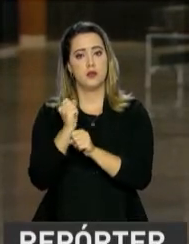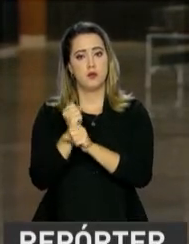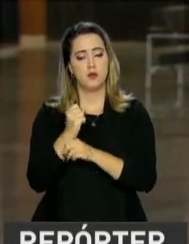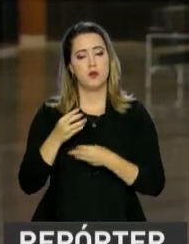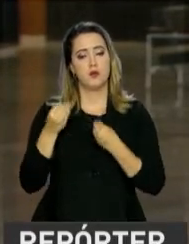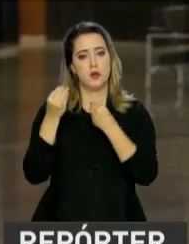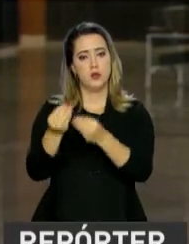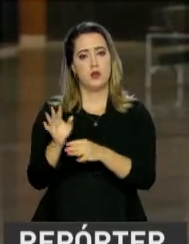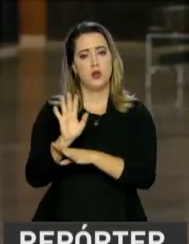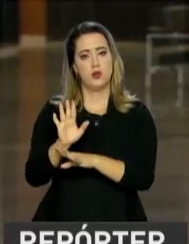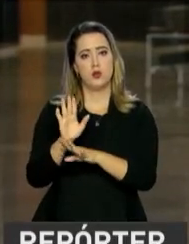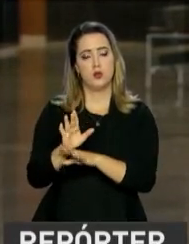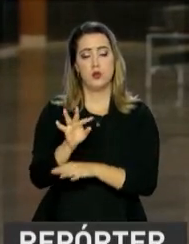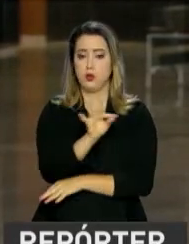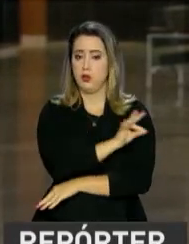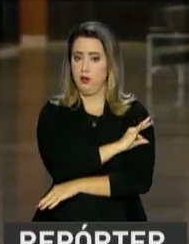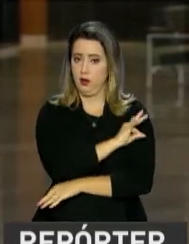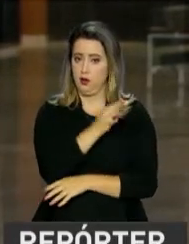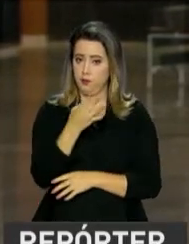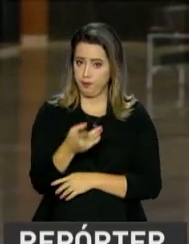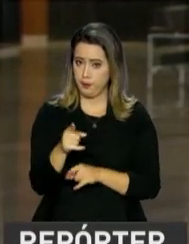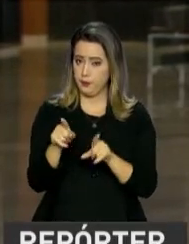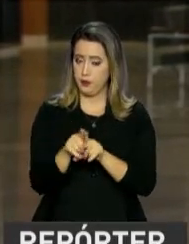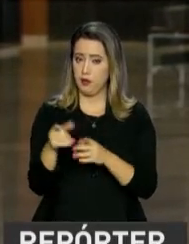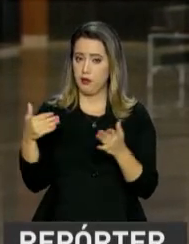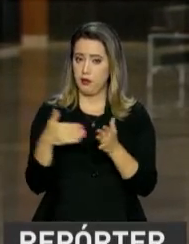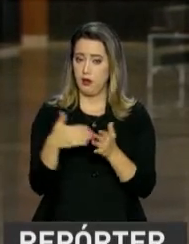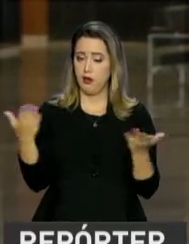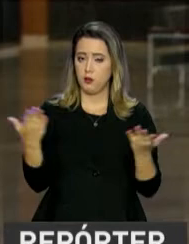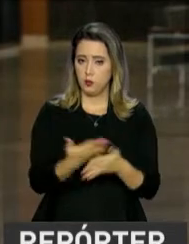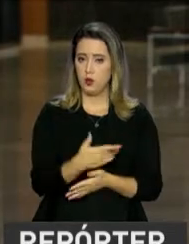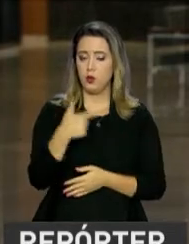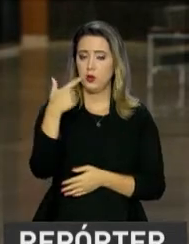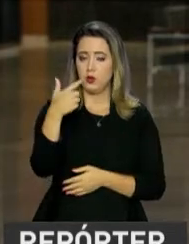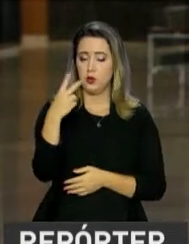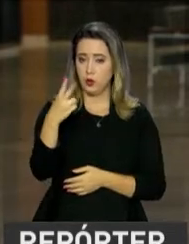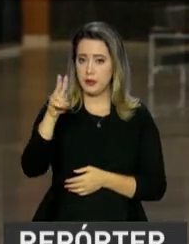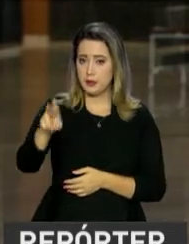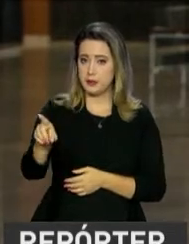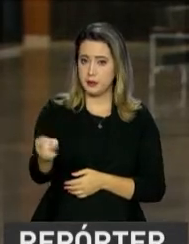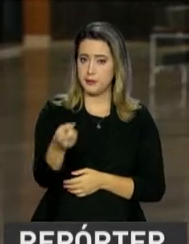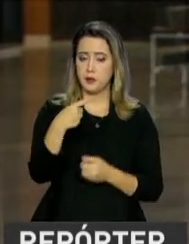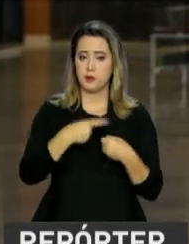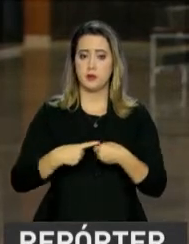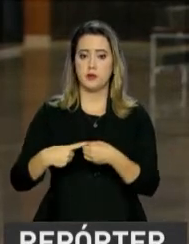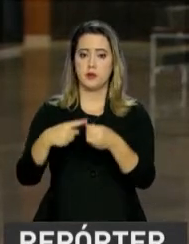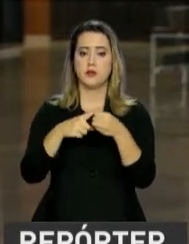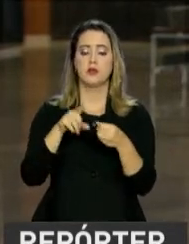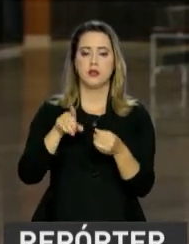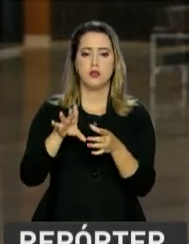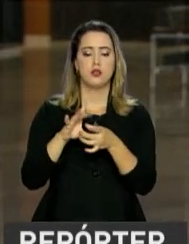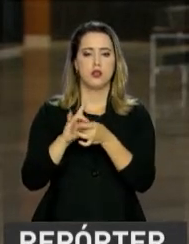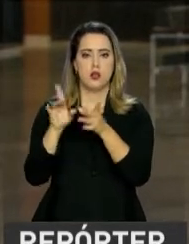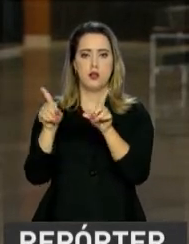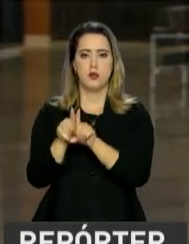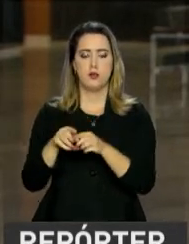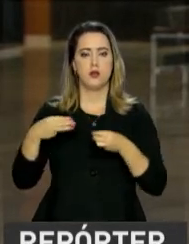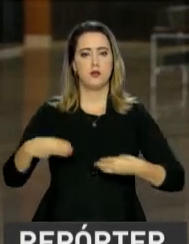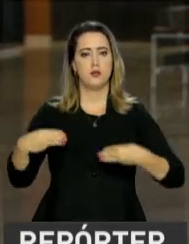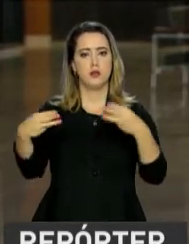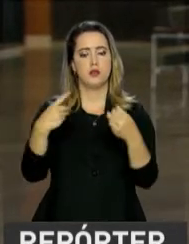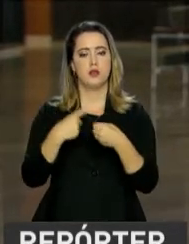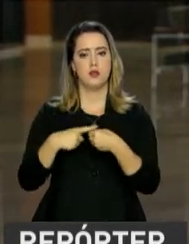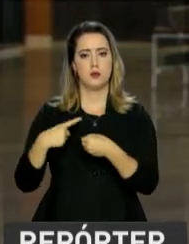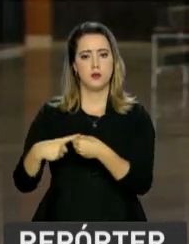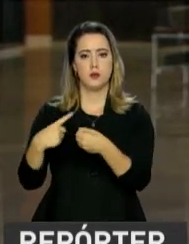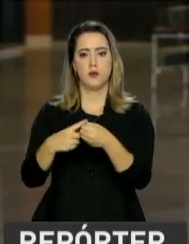fornecer assistência técnica até agora são quase 2 mil municípios no país que já foram habilitadas junto ao ministério das cidades